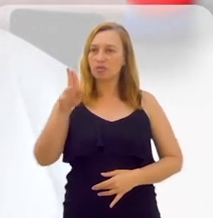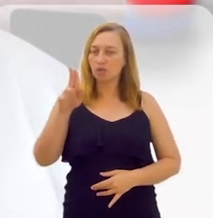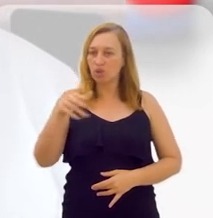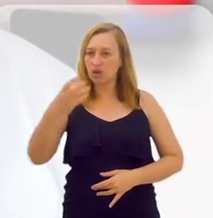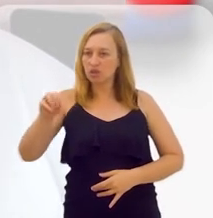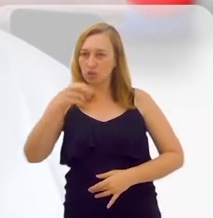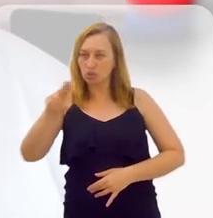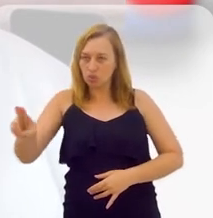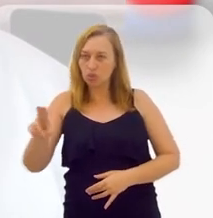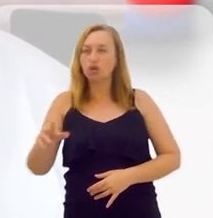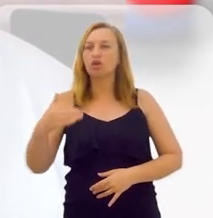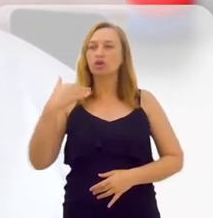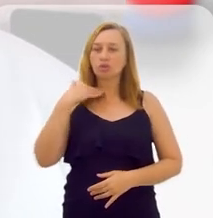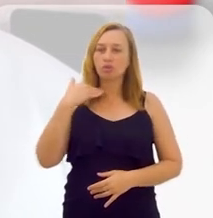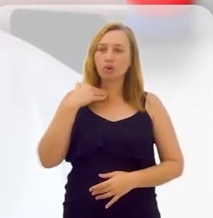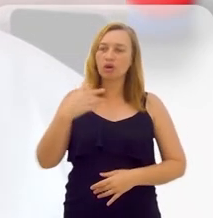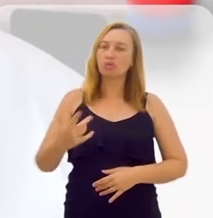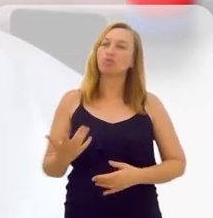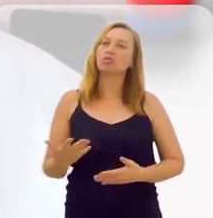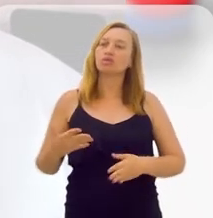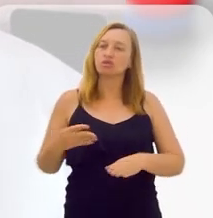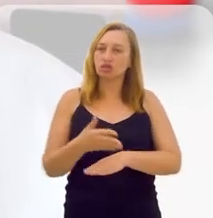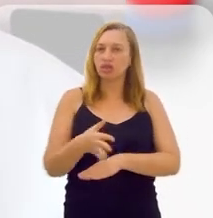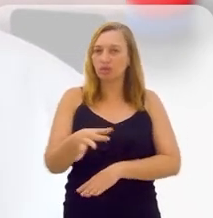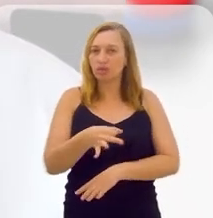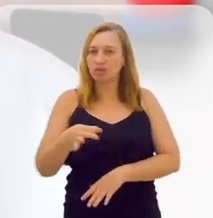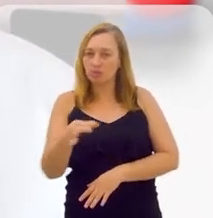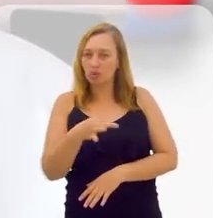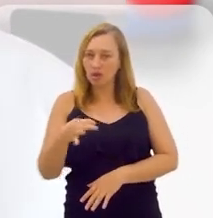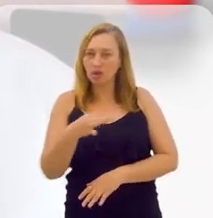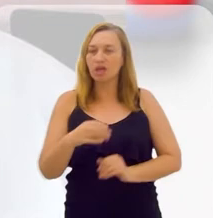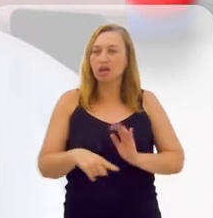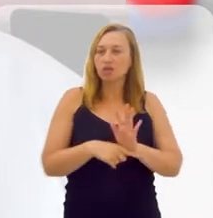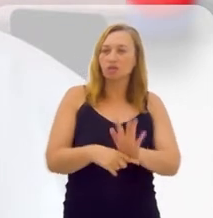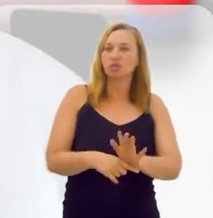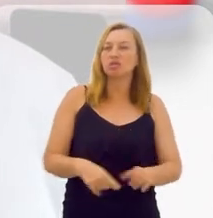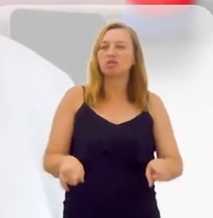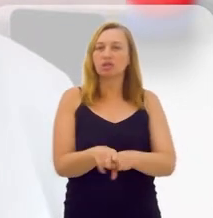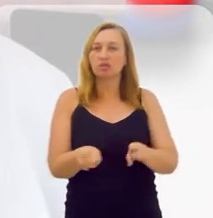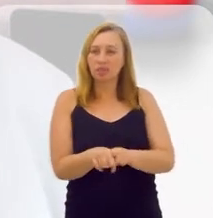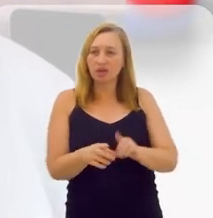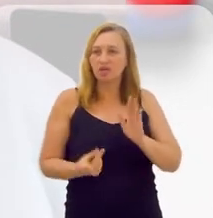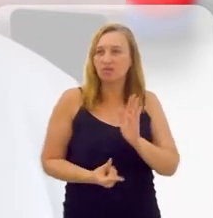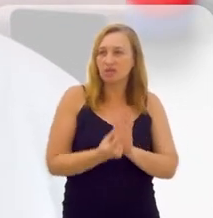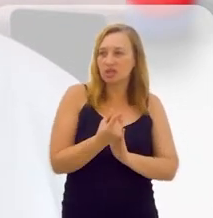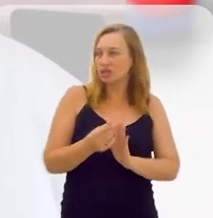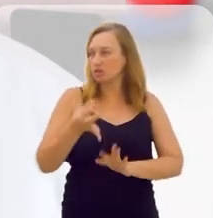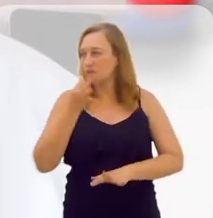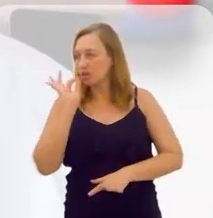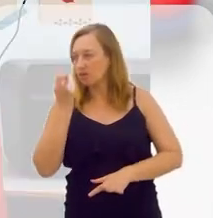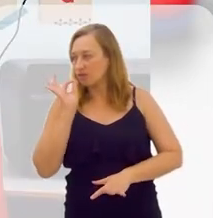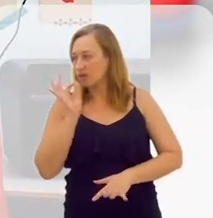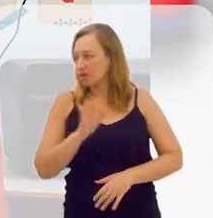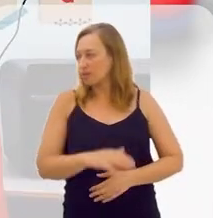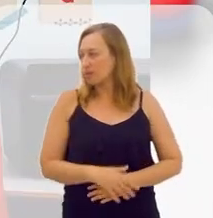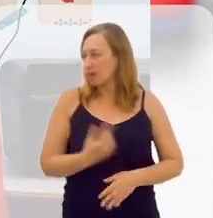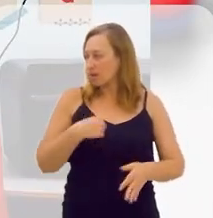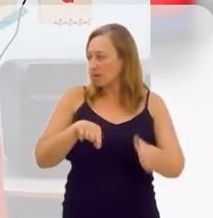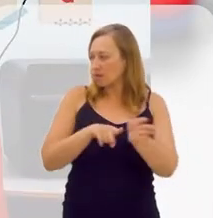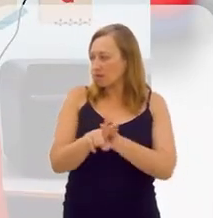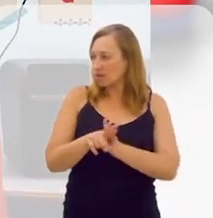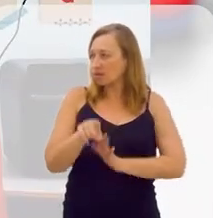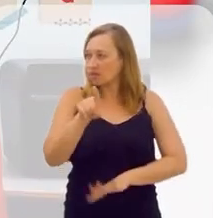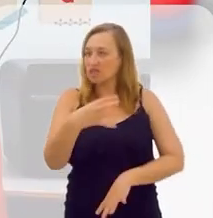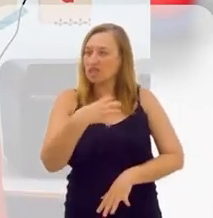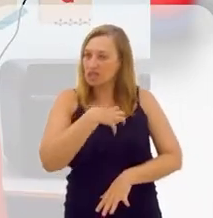E o Banco Mumbuca vem com essa moeda também ajudando na parte financeira do café, né? Isso que eu ia